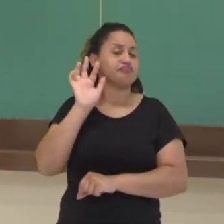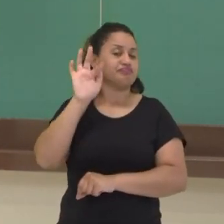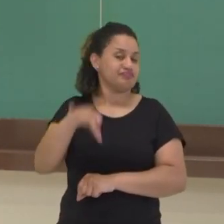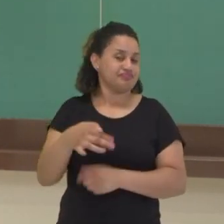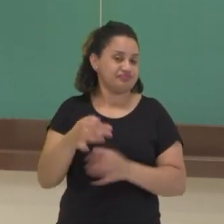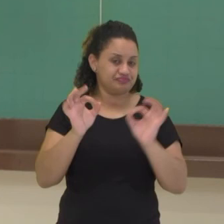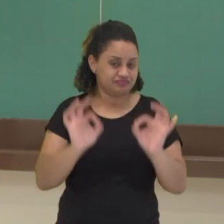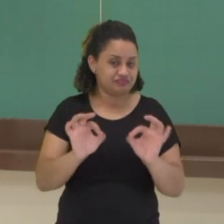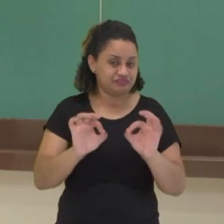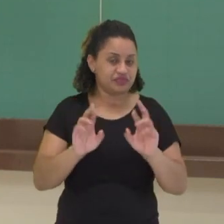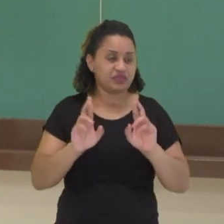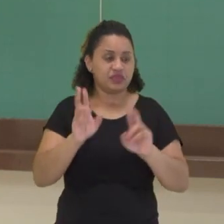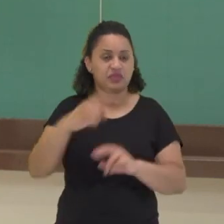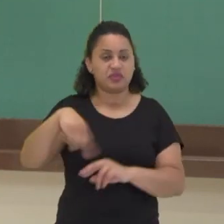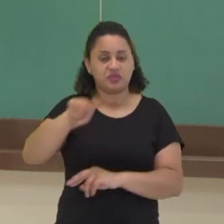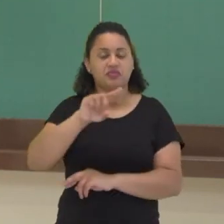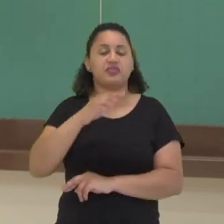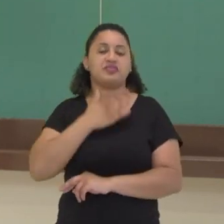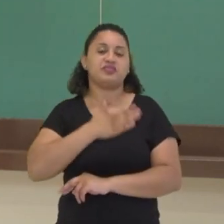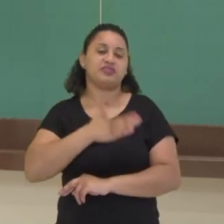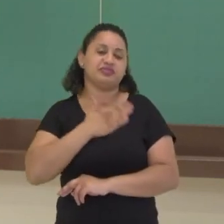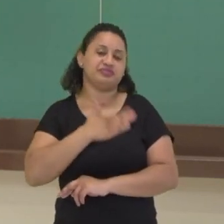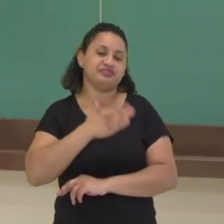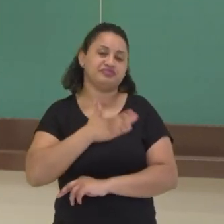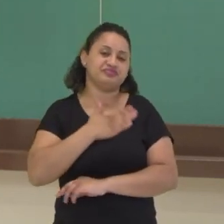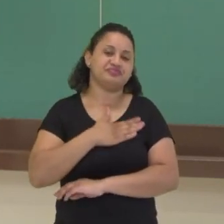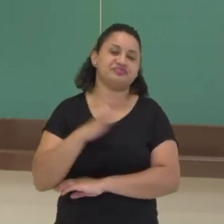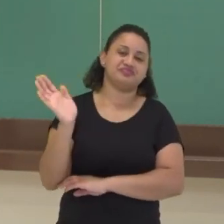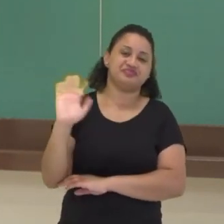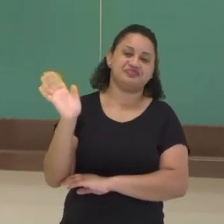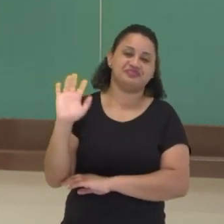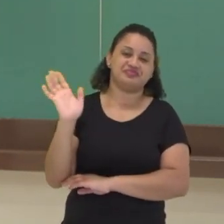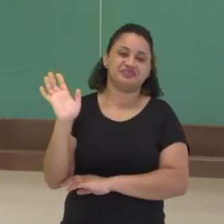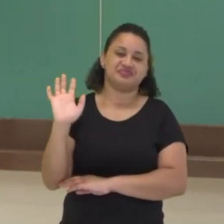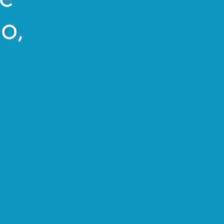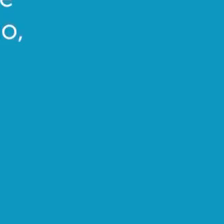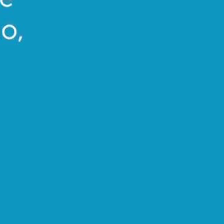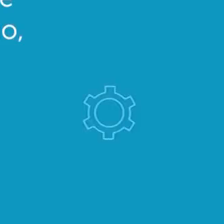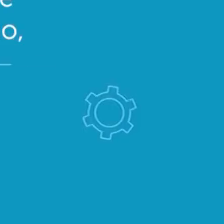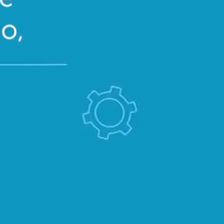Bom, gente, espero que vocês tenham gostado e até breve, gente!